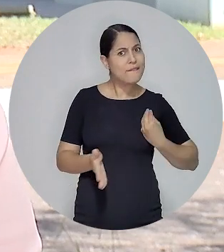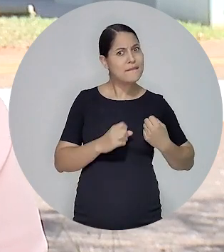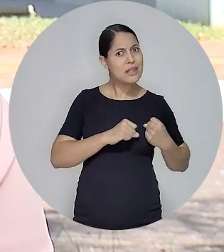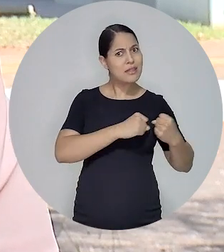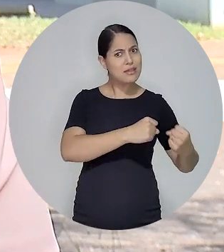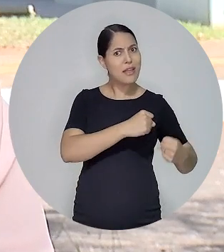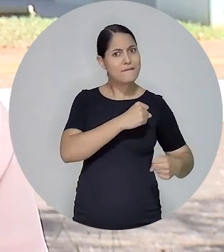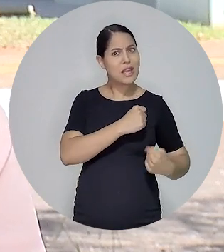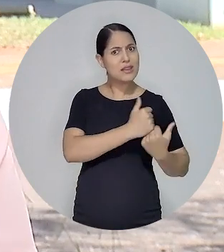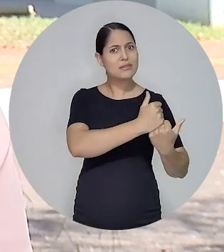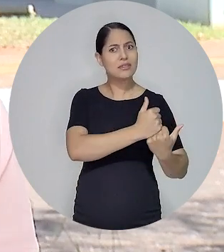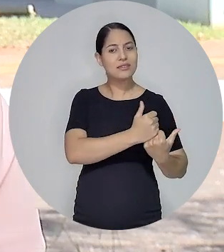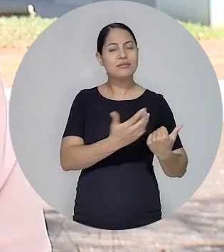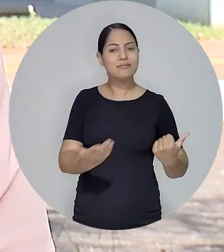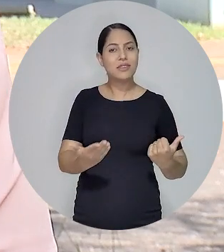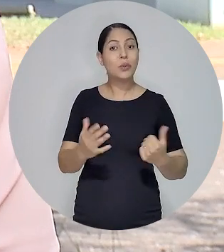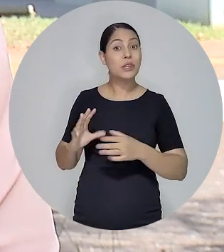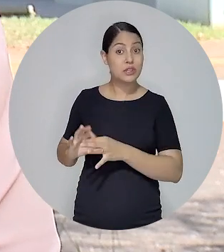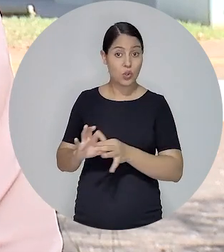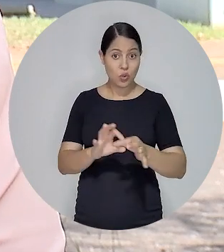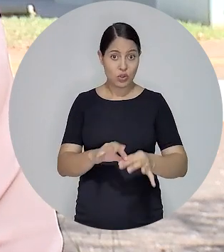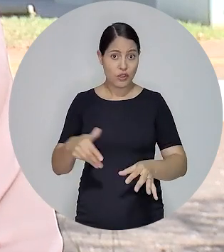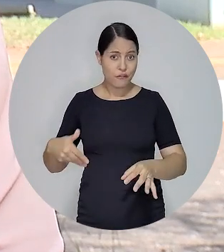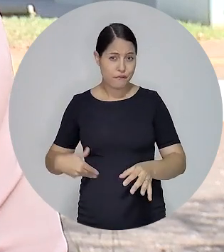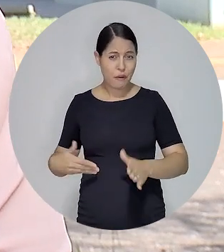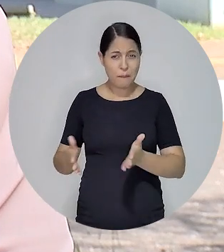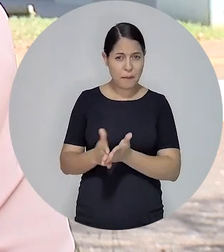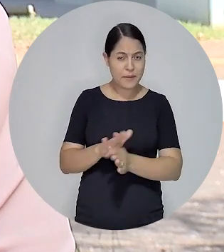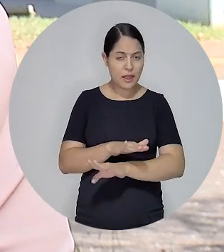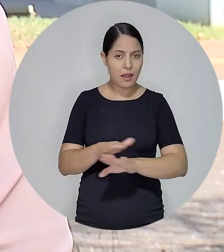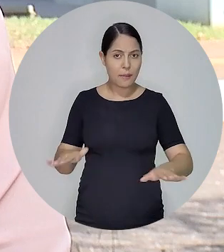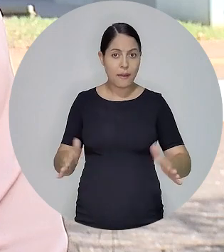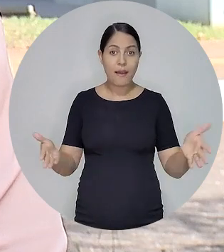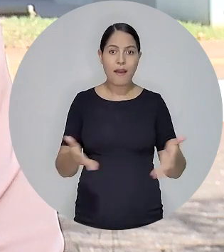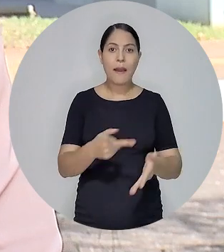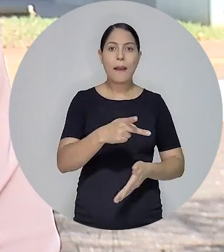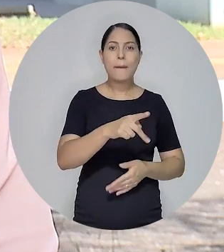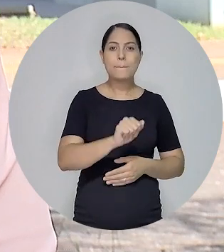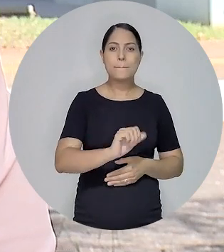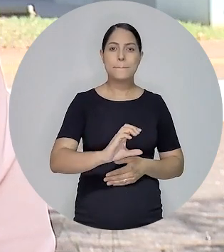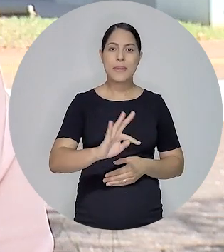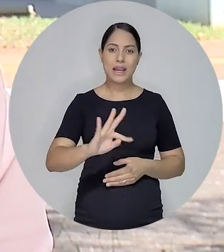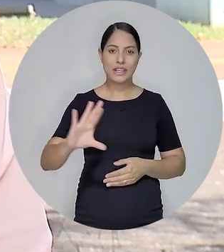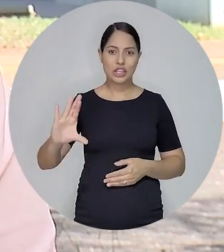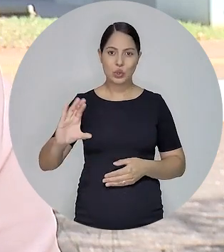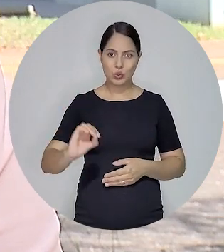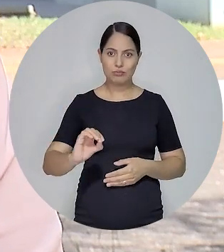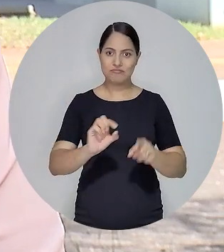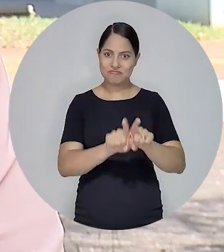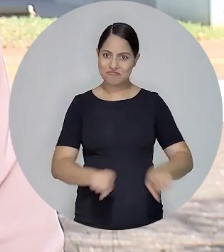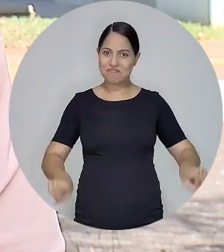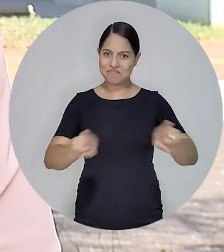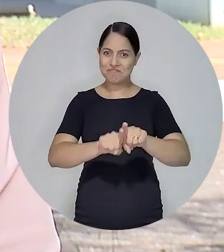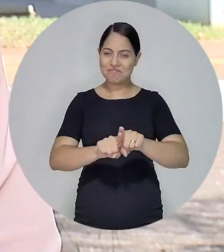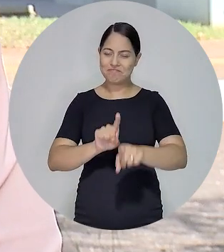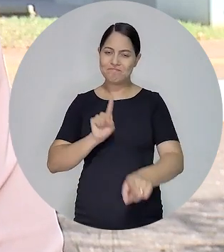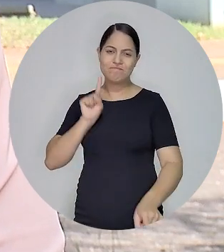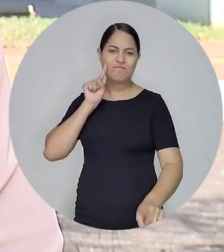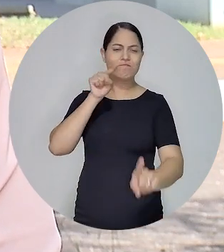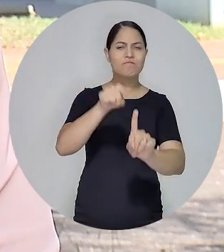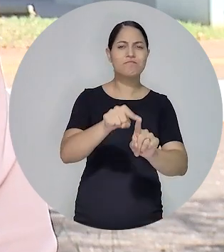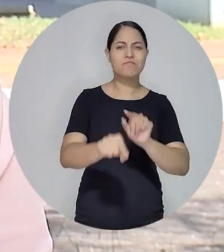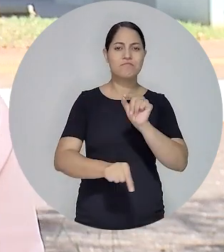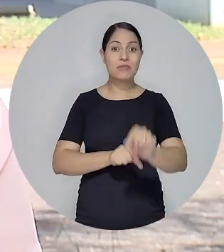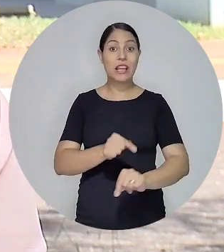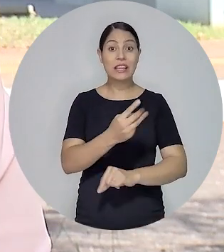pela Vida. Em sua mais recente iniciativa, a Ação da Cidadania propõe à sociedade brasileira um pacto: ser parte da